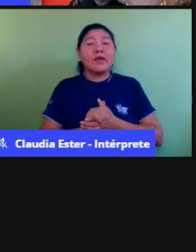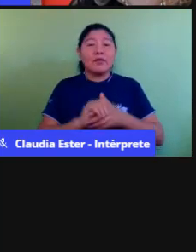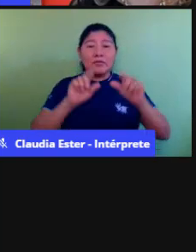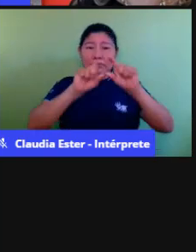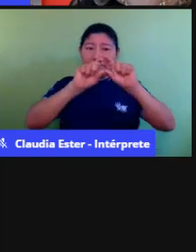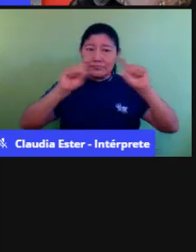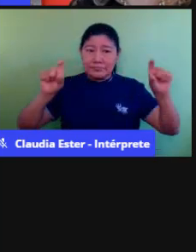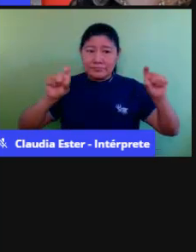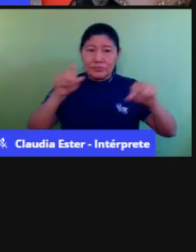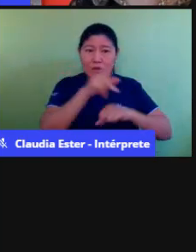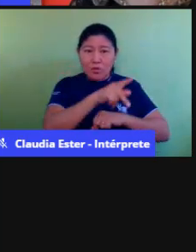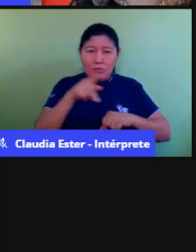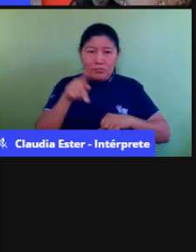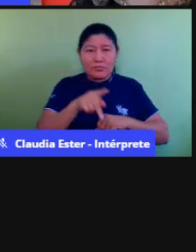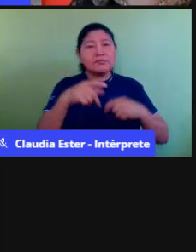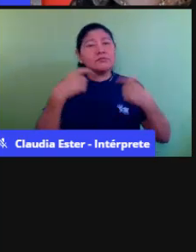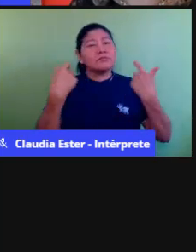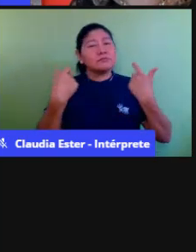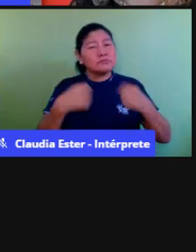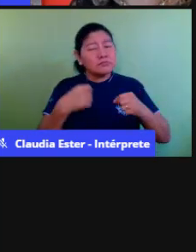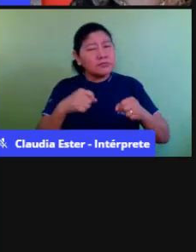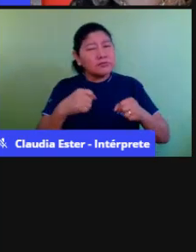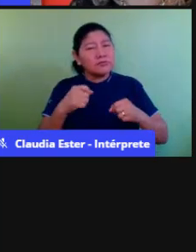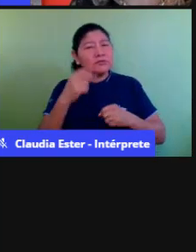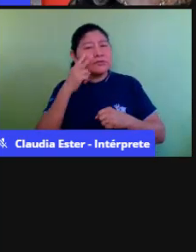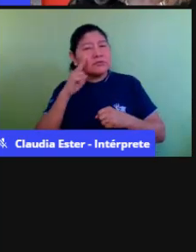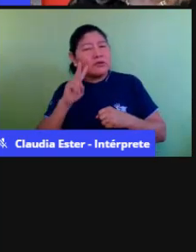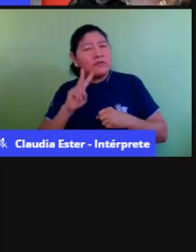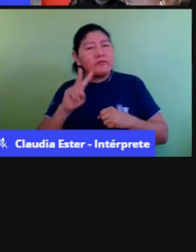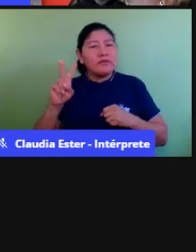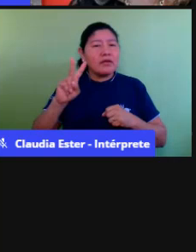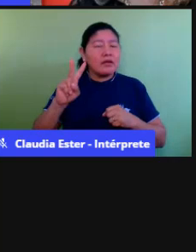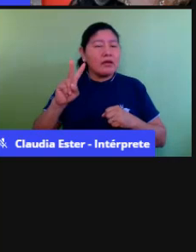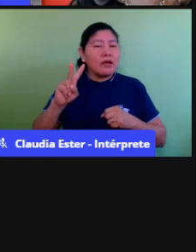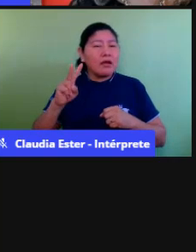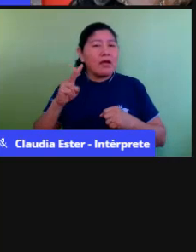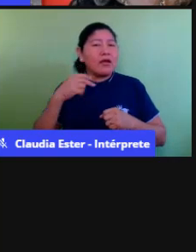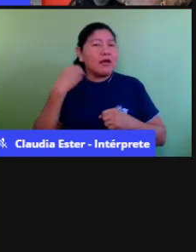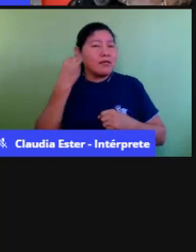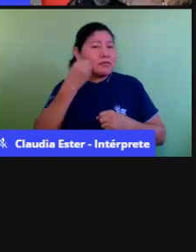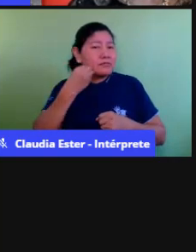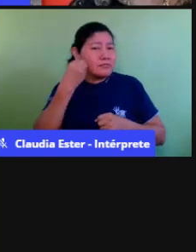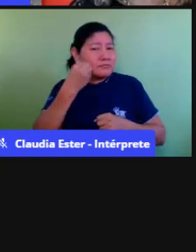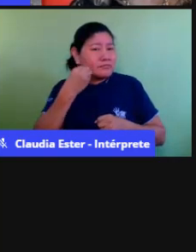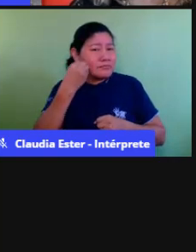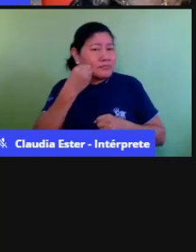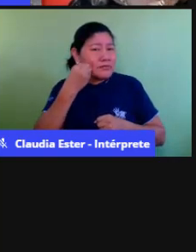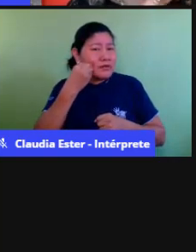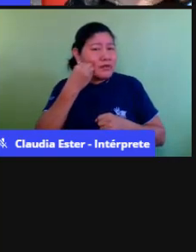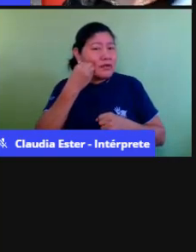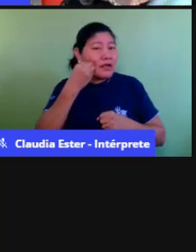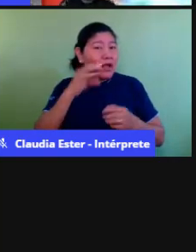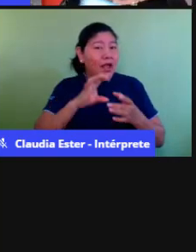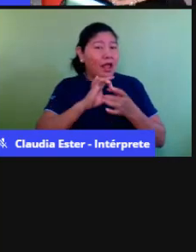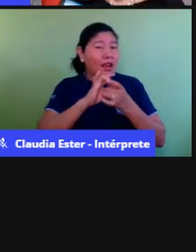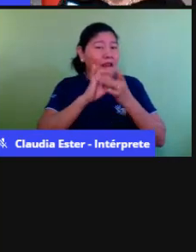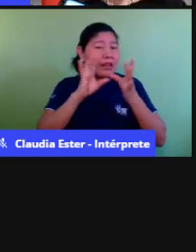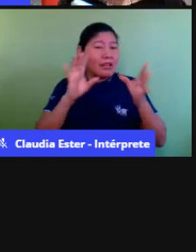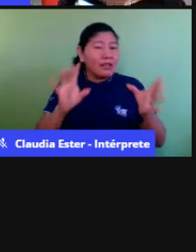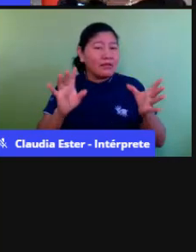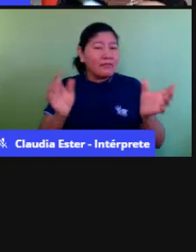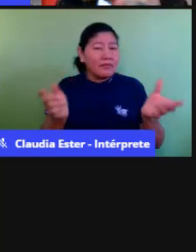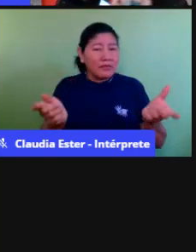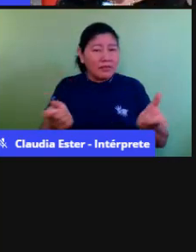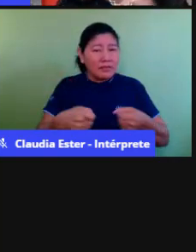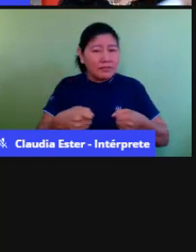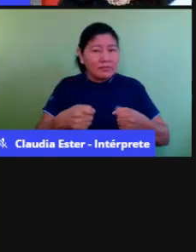experiências de forma a permitir que a criança explore suas possibilidades gestuais do desenho. Aqui eu quero ler para vocês